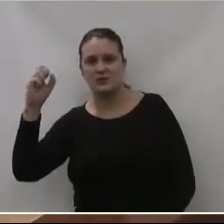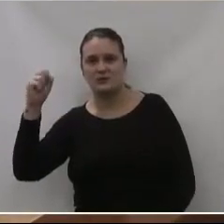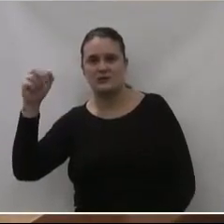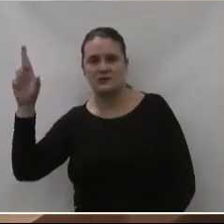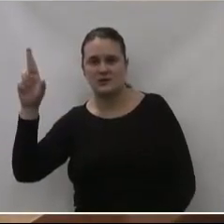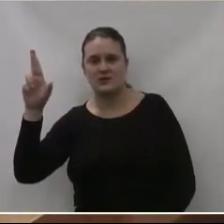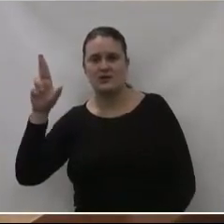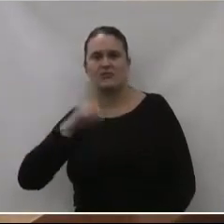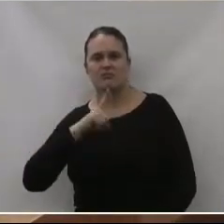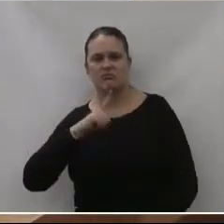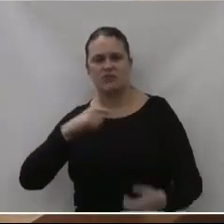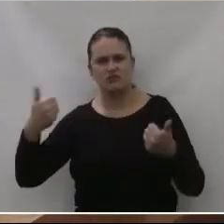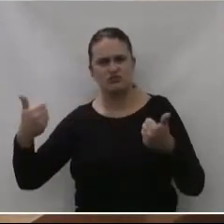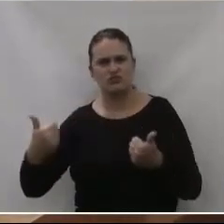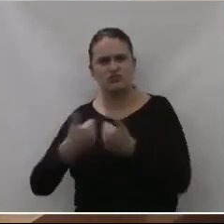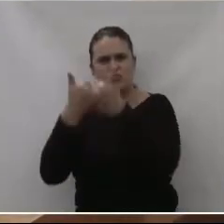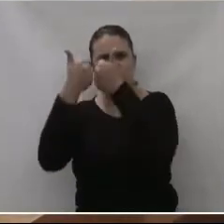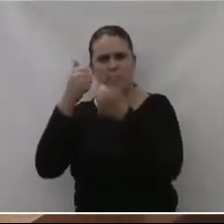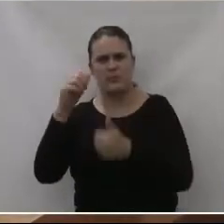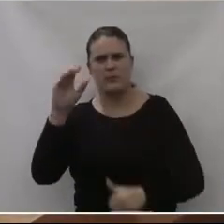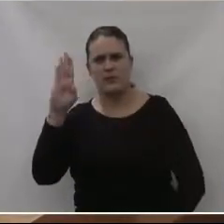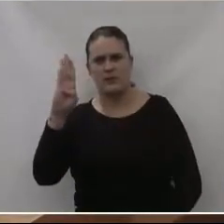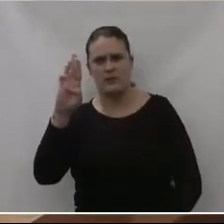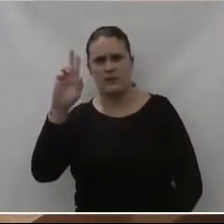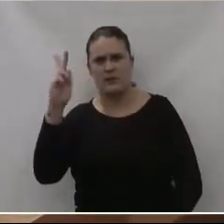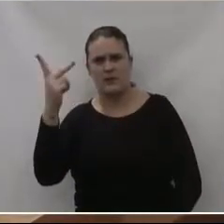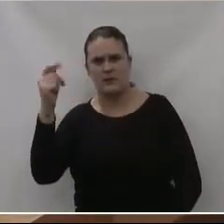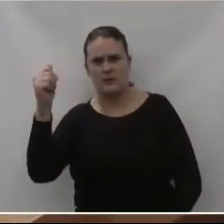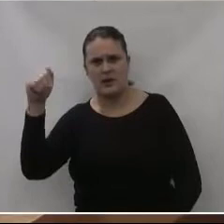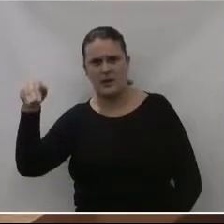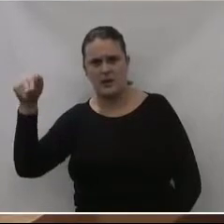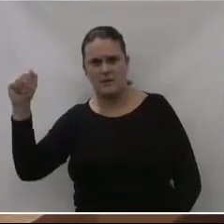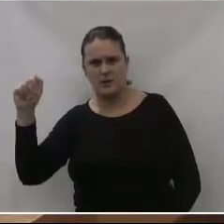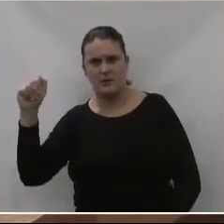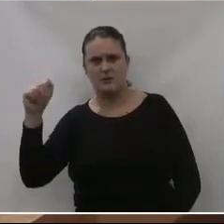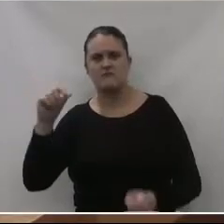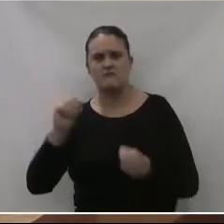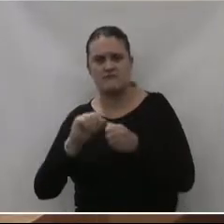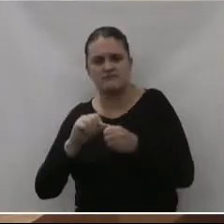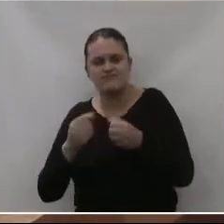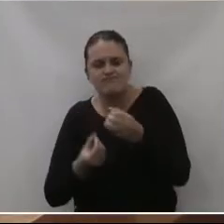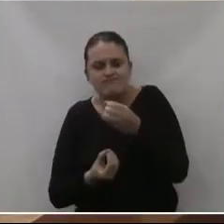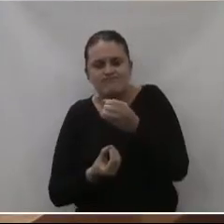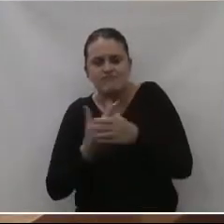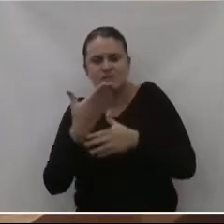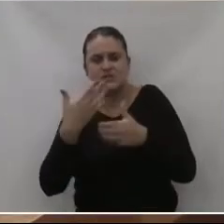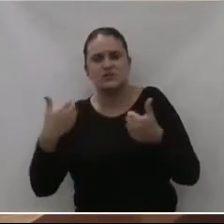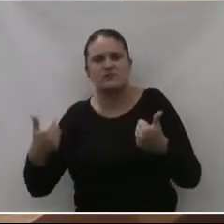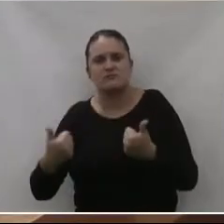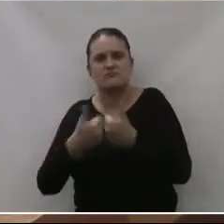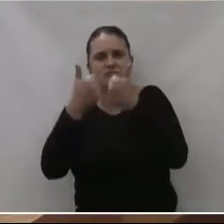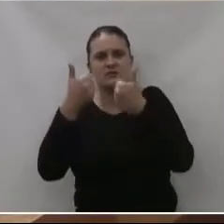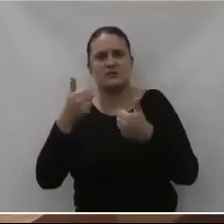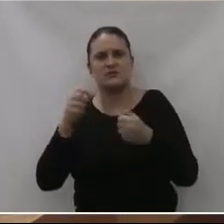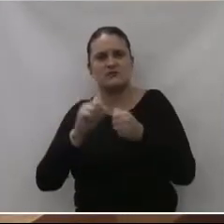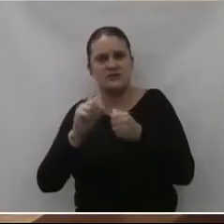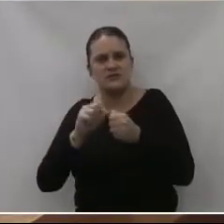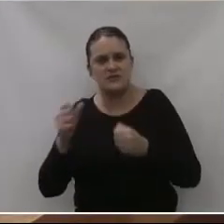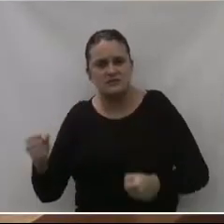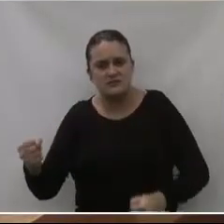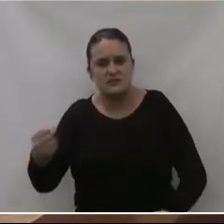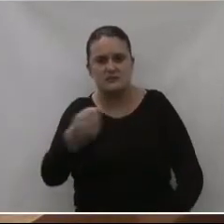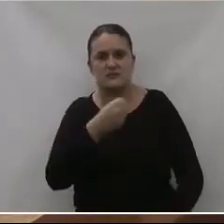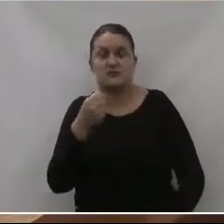Brahma Express de União da Vitória. Seu pai César, lá da Caian, eles participaram de um evento que a